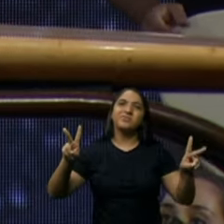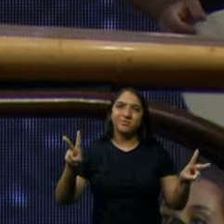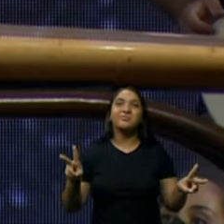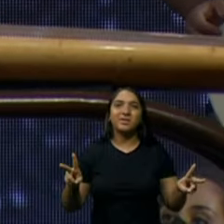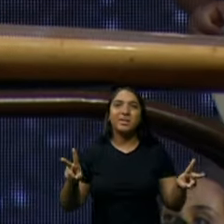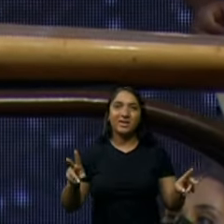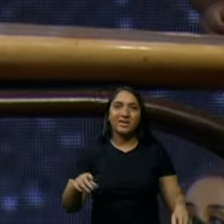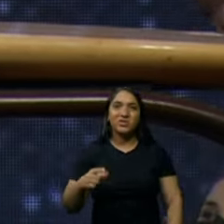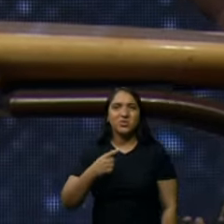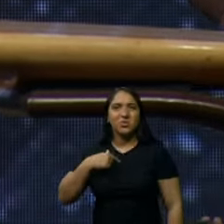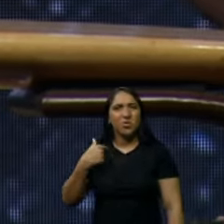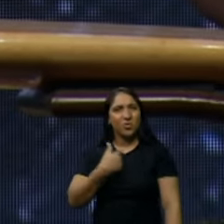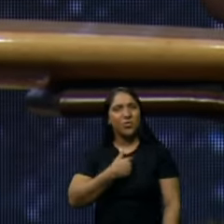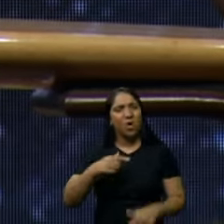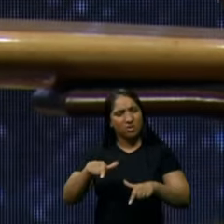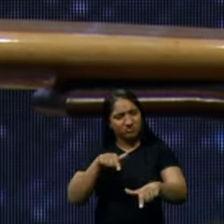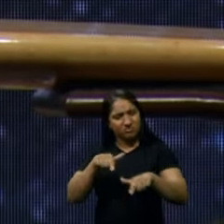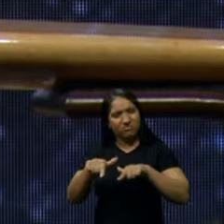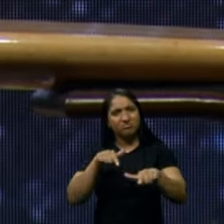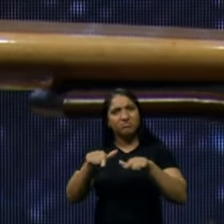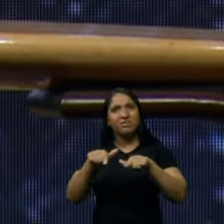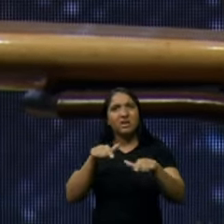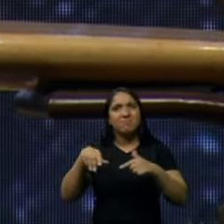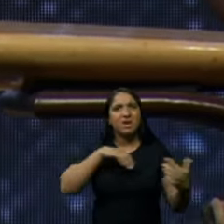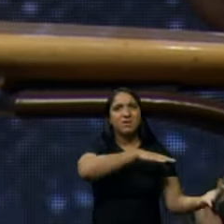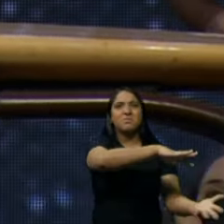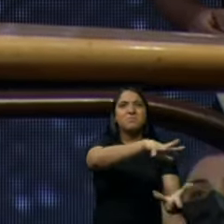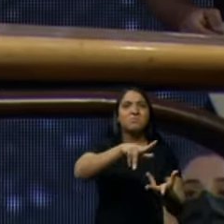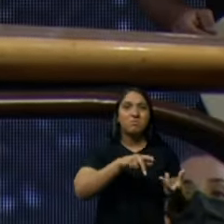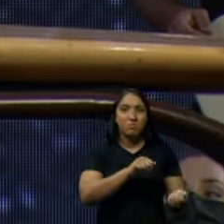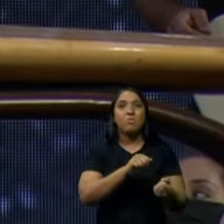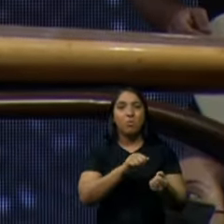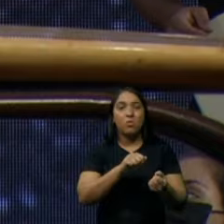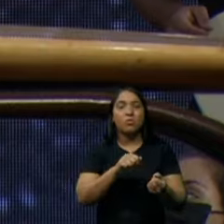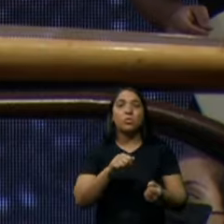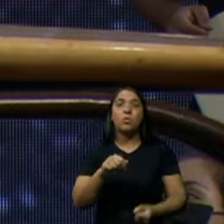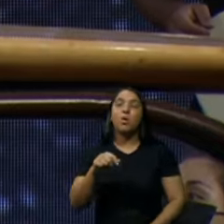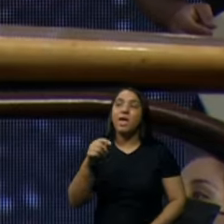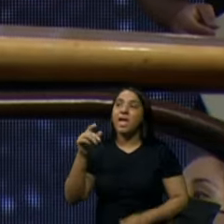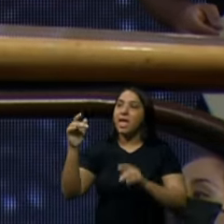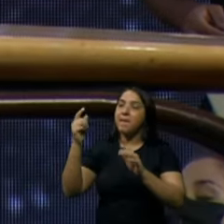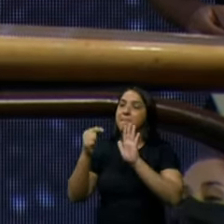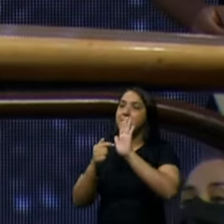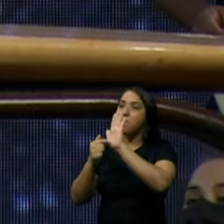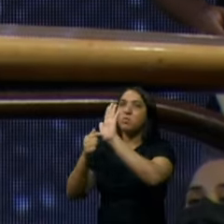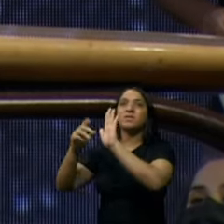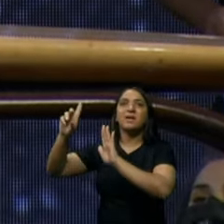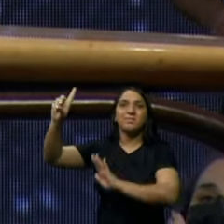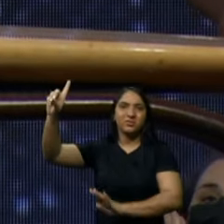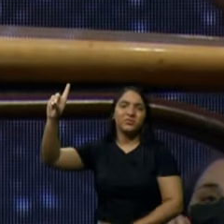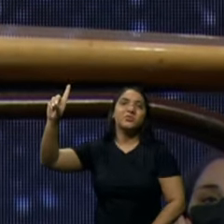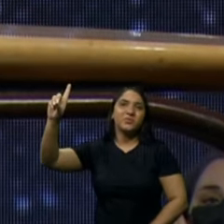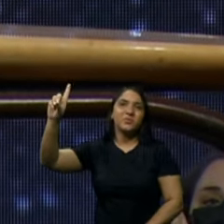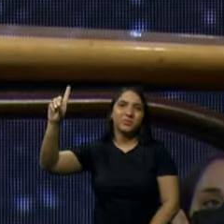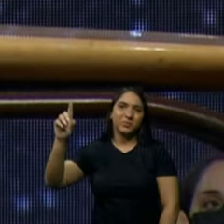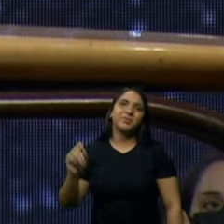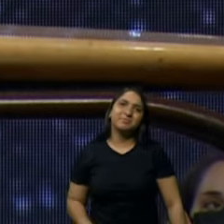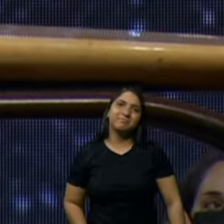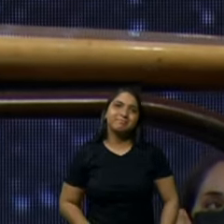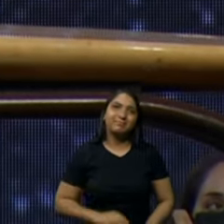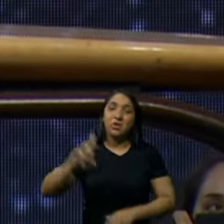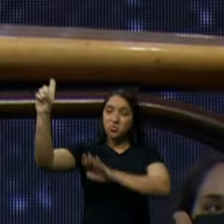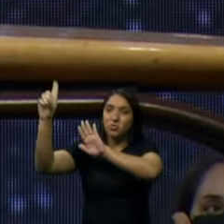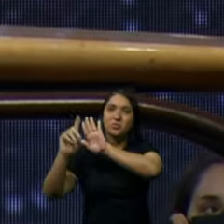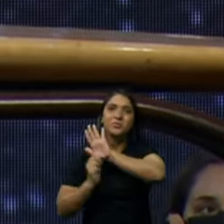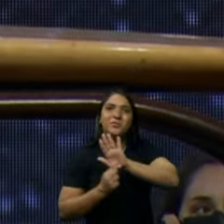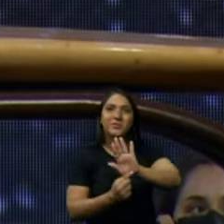esse é o nosso trabalho na terra Amém com 12 pessoas a presença do seu criador e